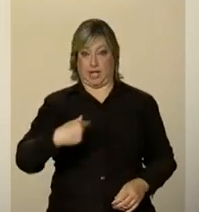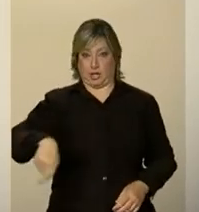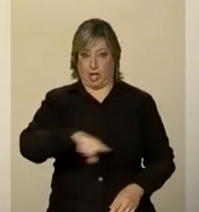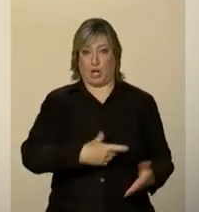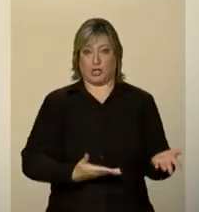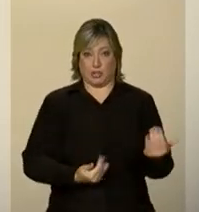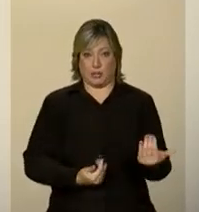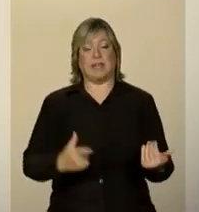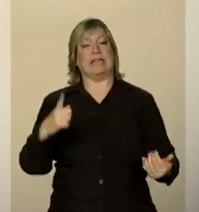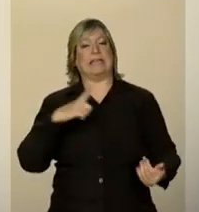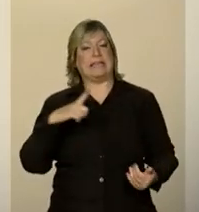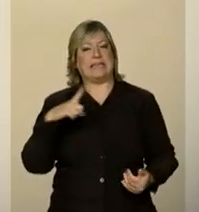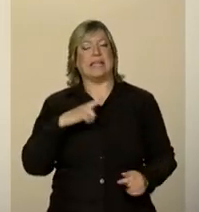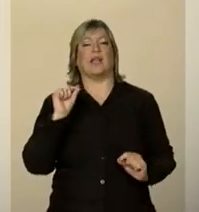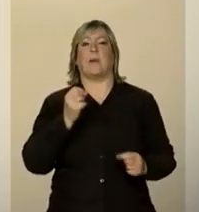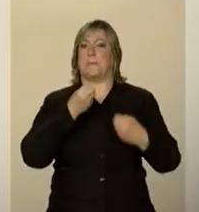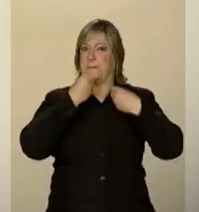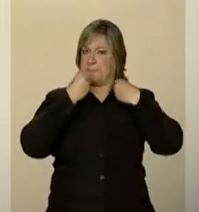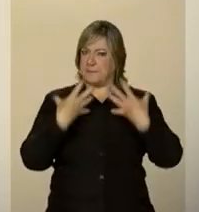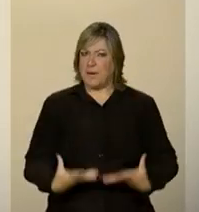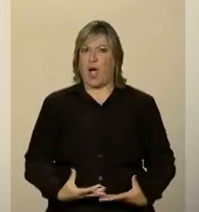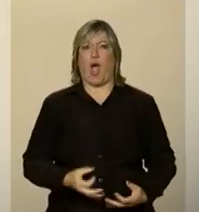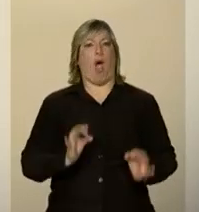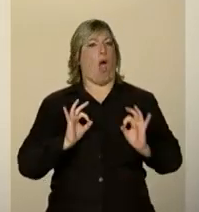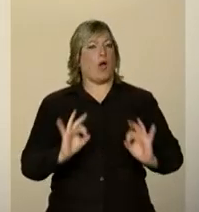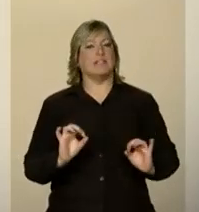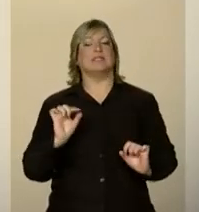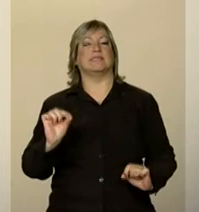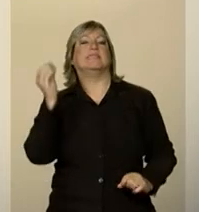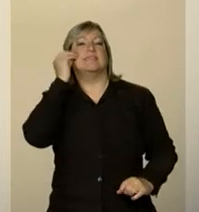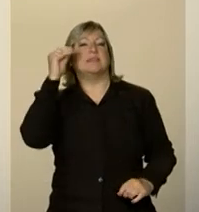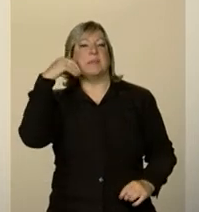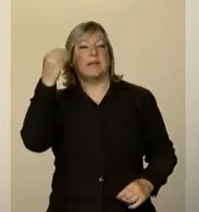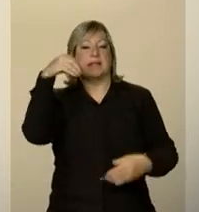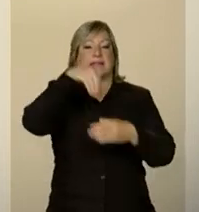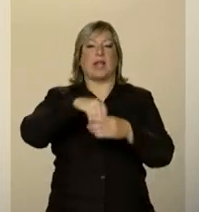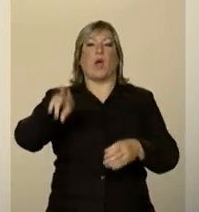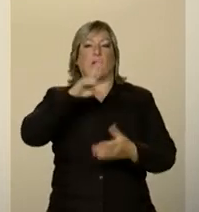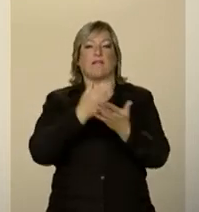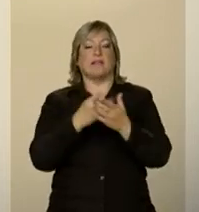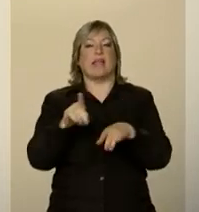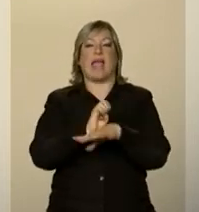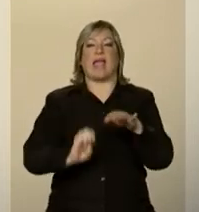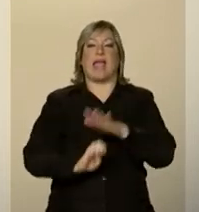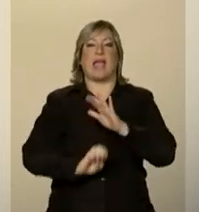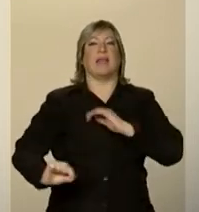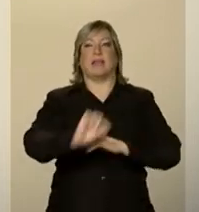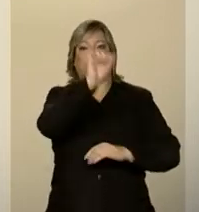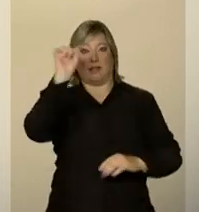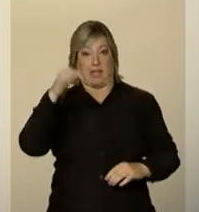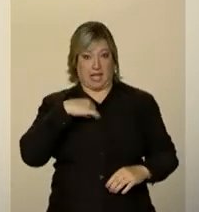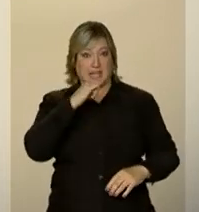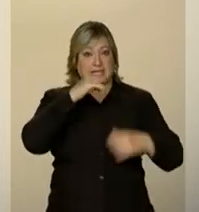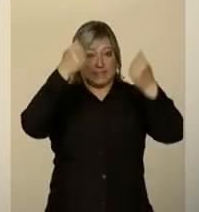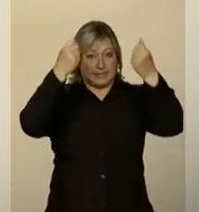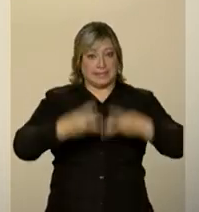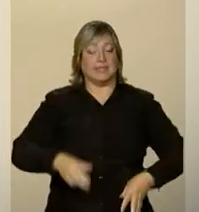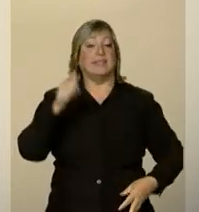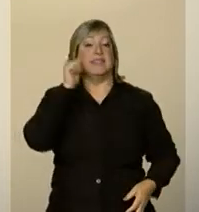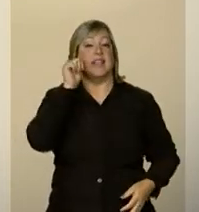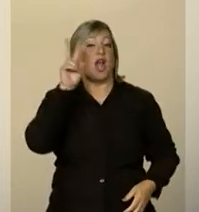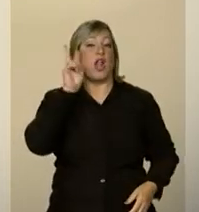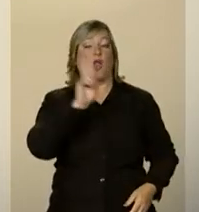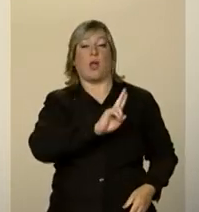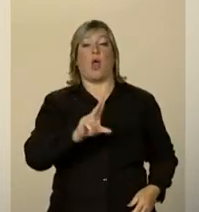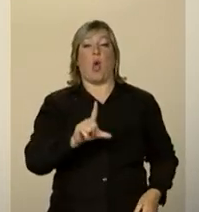nossos jovens estão tendo uma ótima experiência nas universidades e nas empresas pelo mundo afora eu vou te contar o